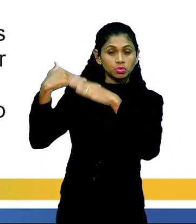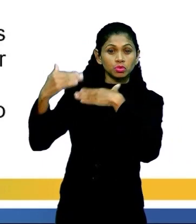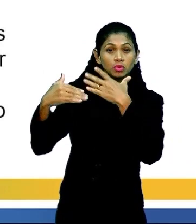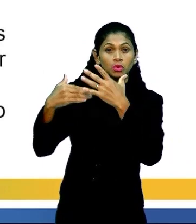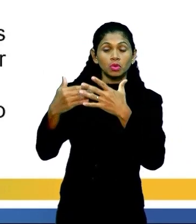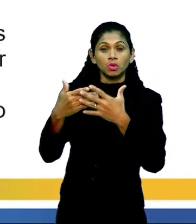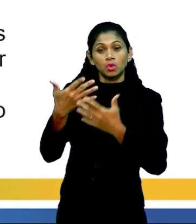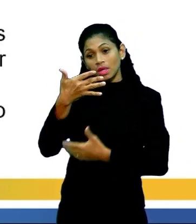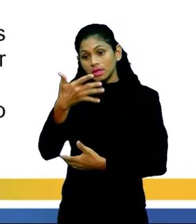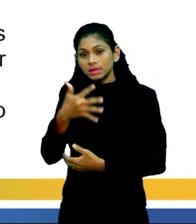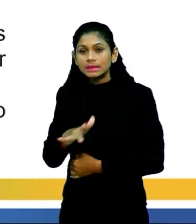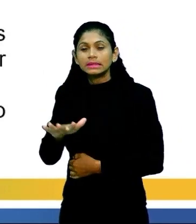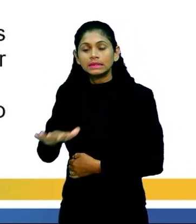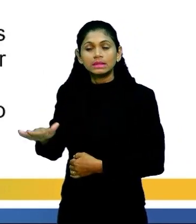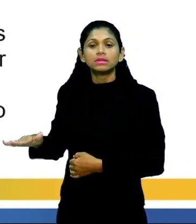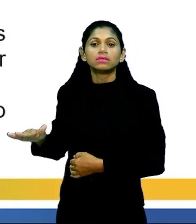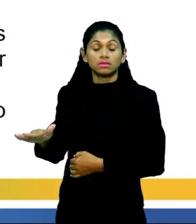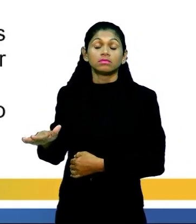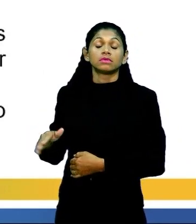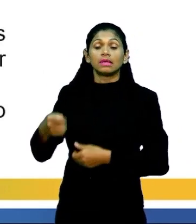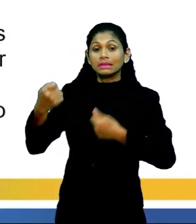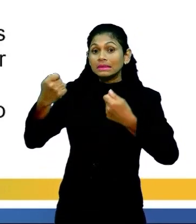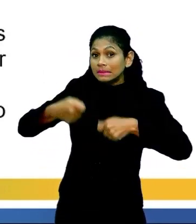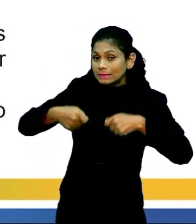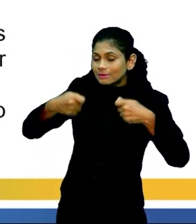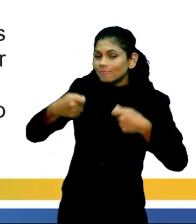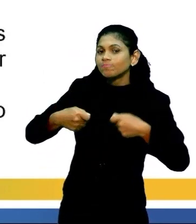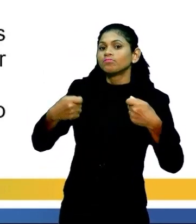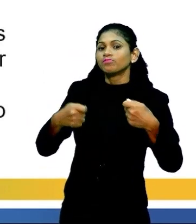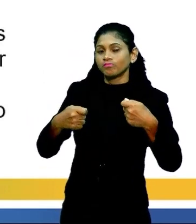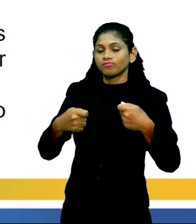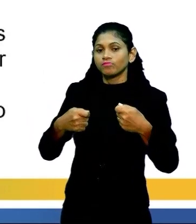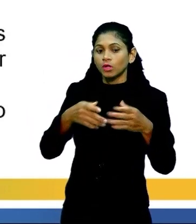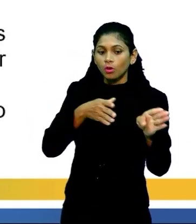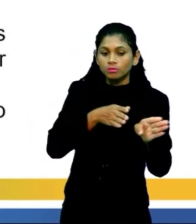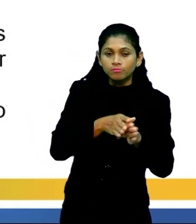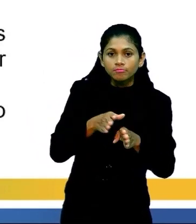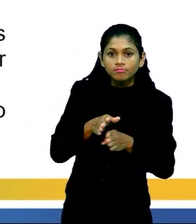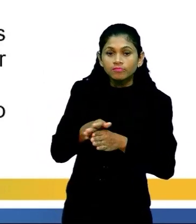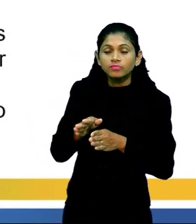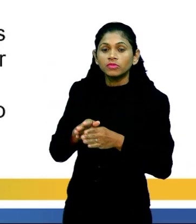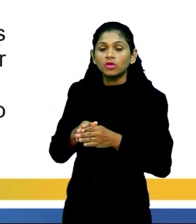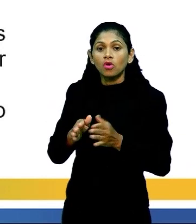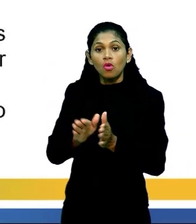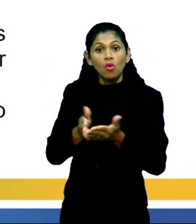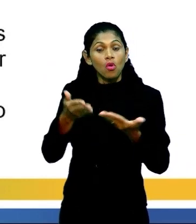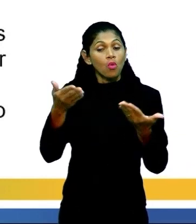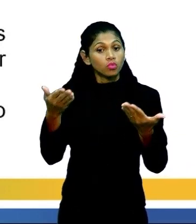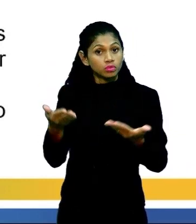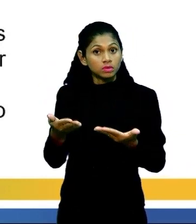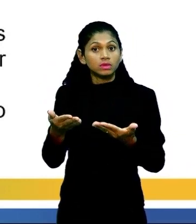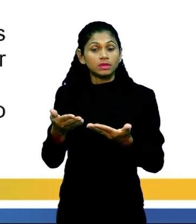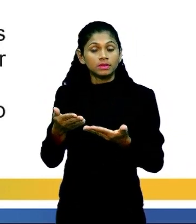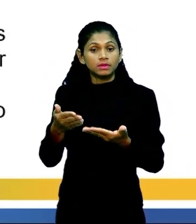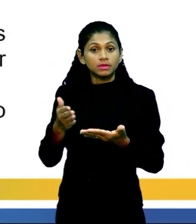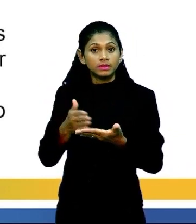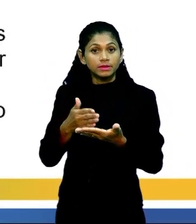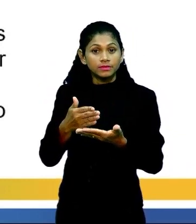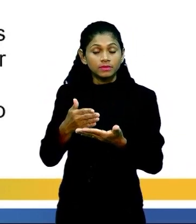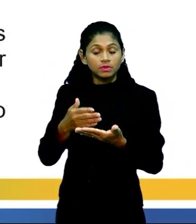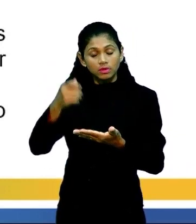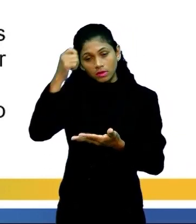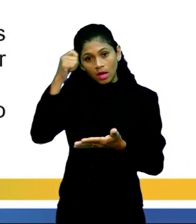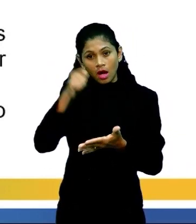infantil é cada vez mais necessária. Contribuindo para essa discussão, o livro da autora Susan Lin.